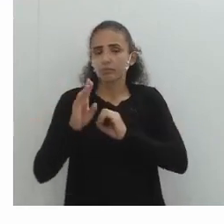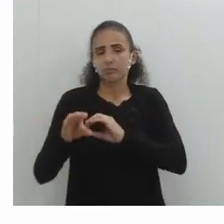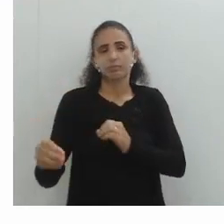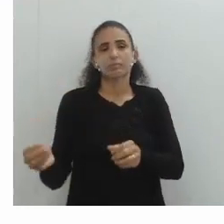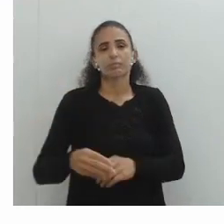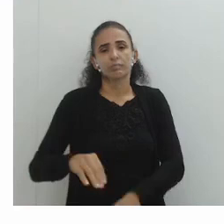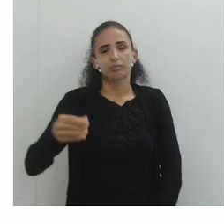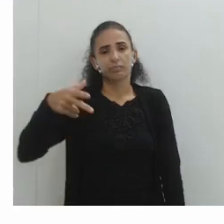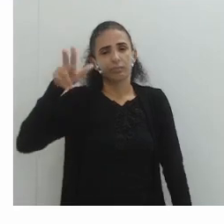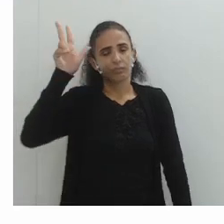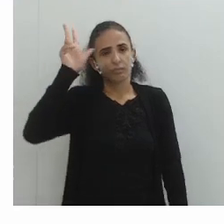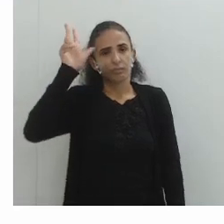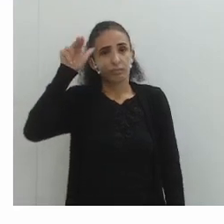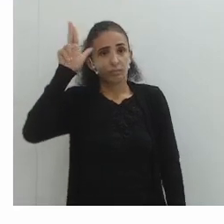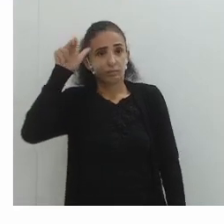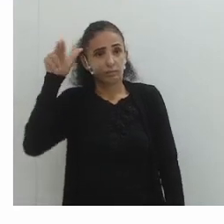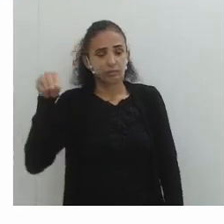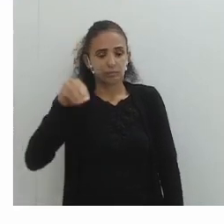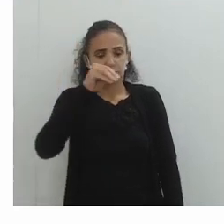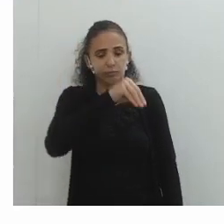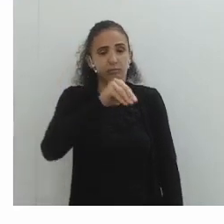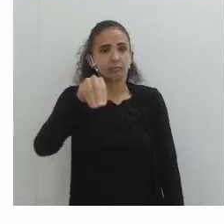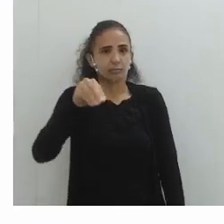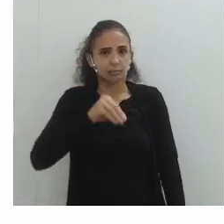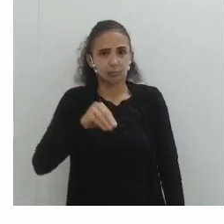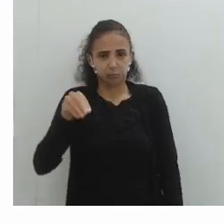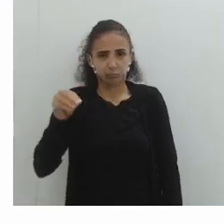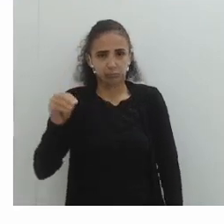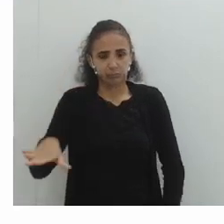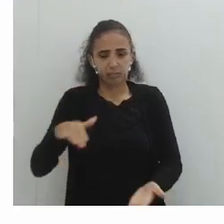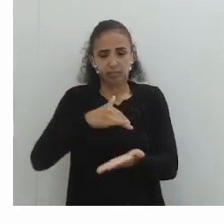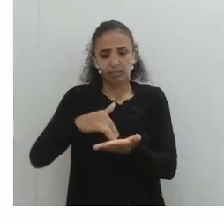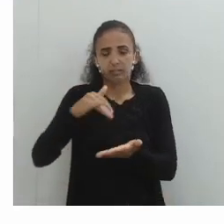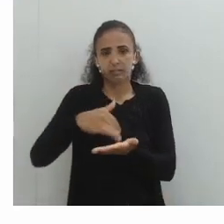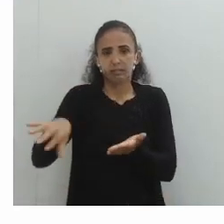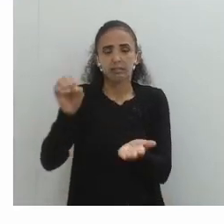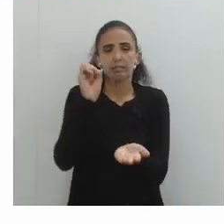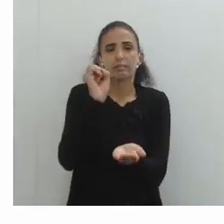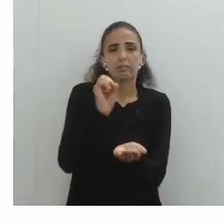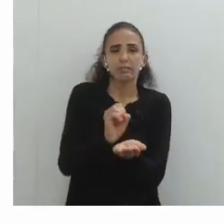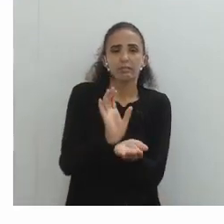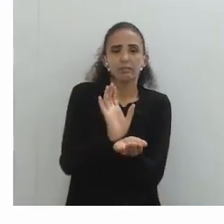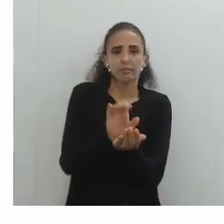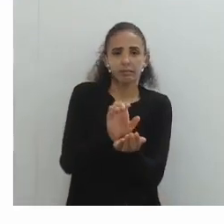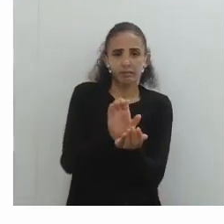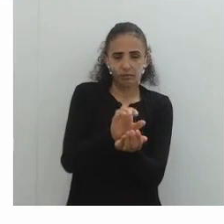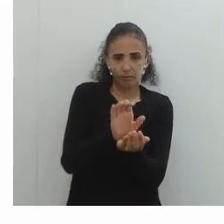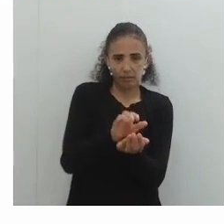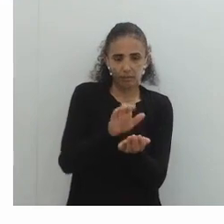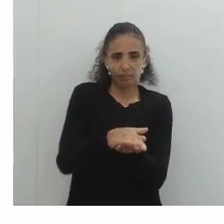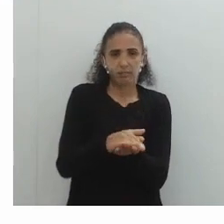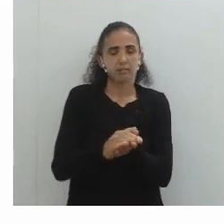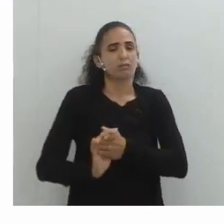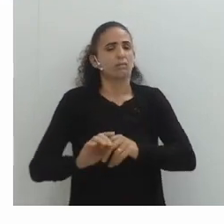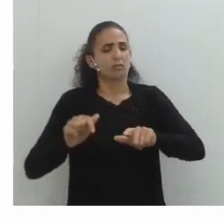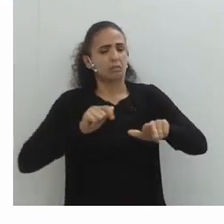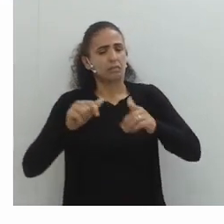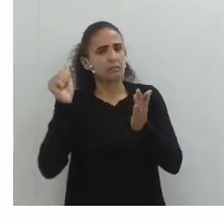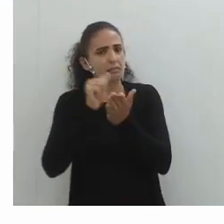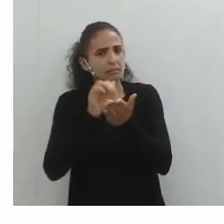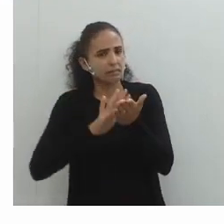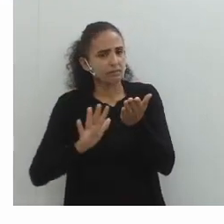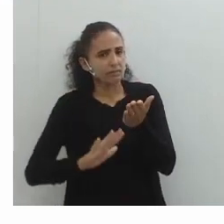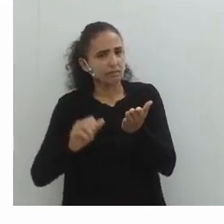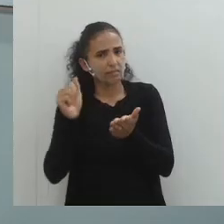xadrez, né? Aqui a Secretaria de Educação, a gente tem um trabalho muito forte junto com